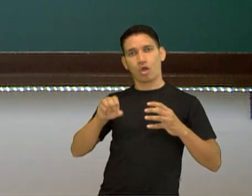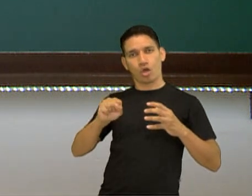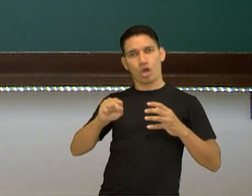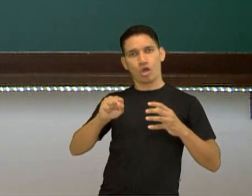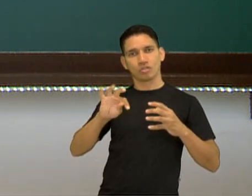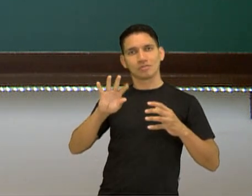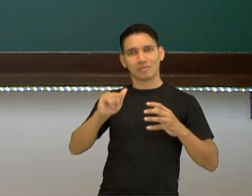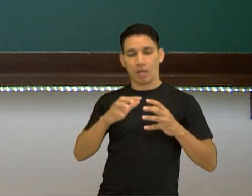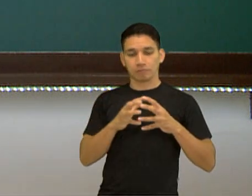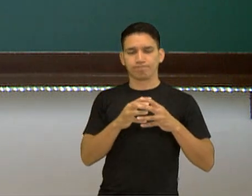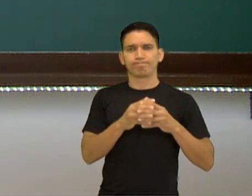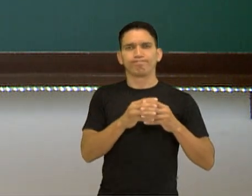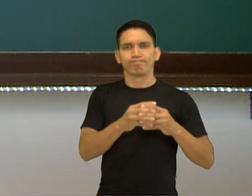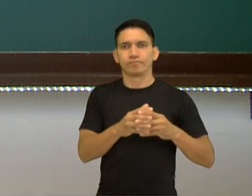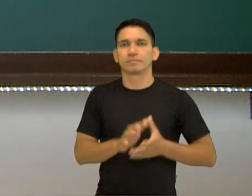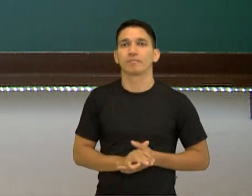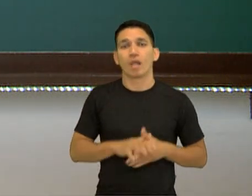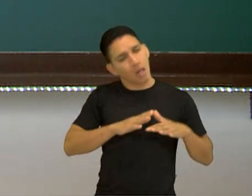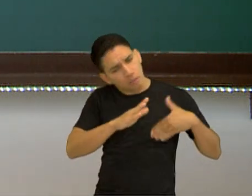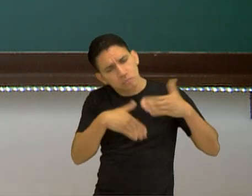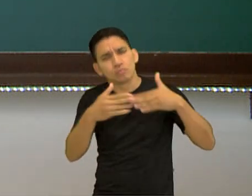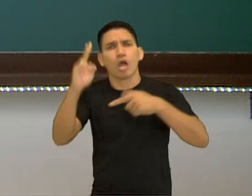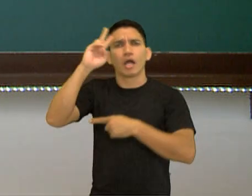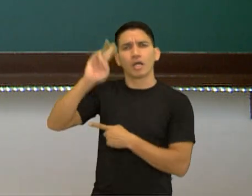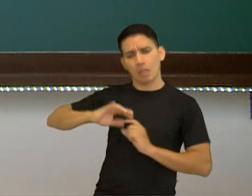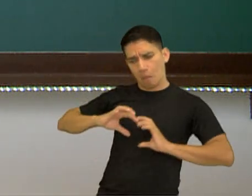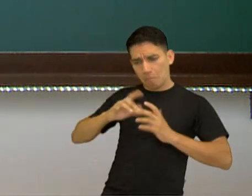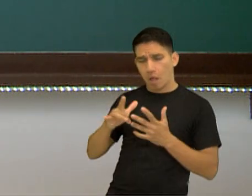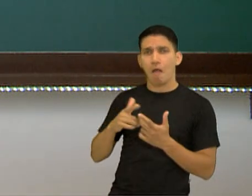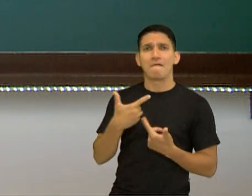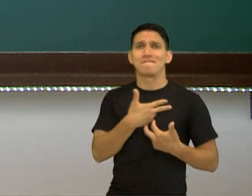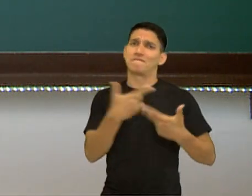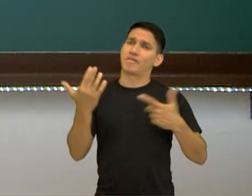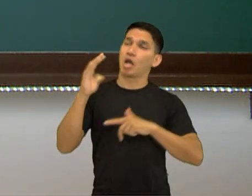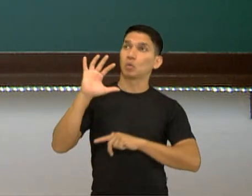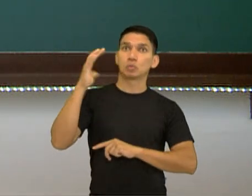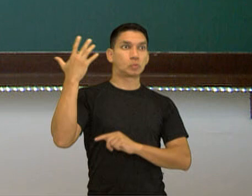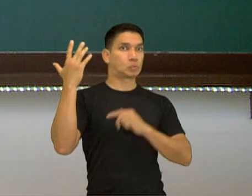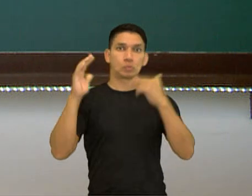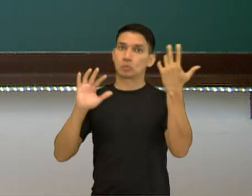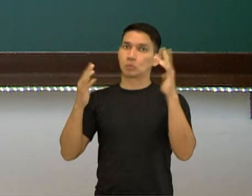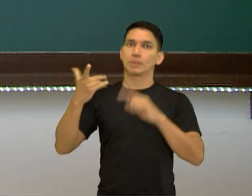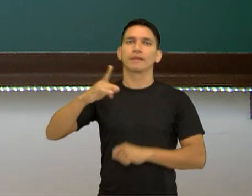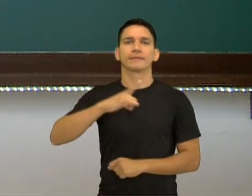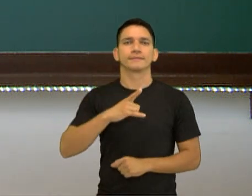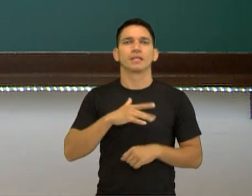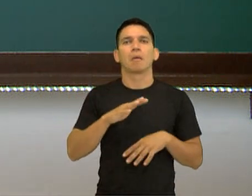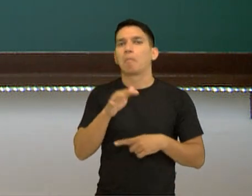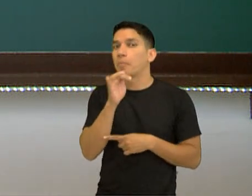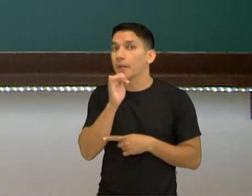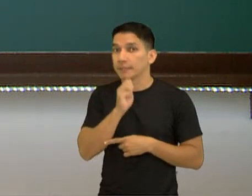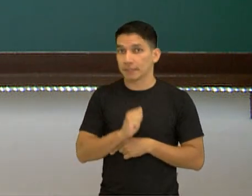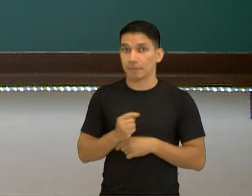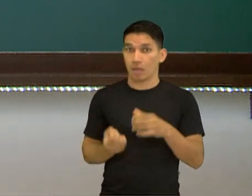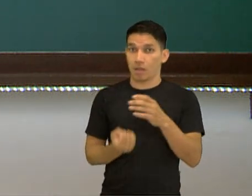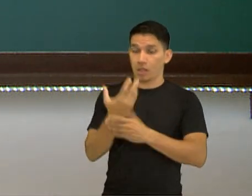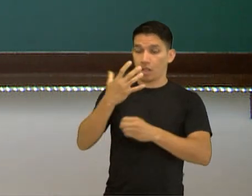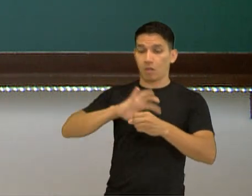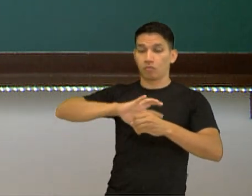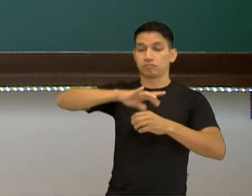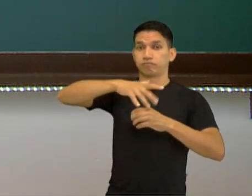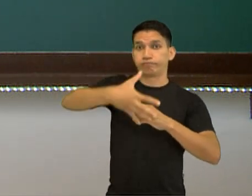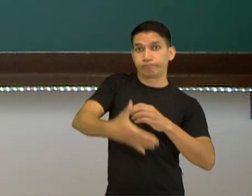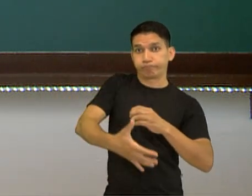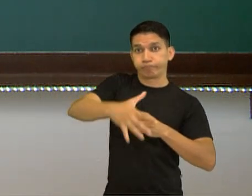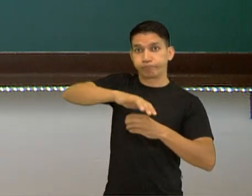do nosso planeta, vários fenômenos foram acontecendo. Nós tivemos, por exemplo, formação da atmosfera,